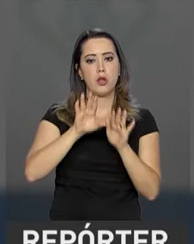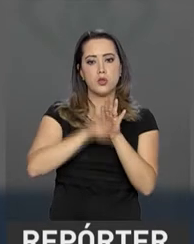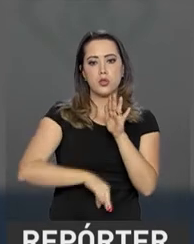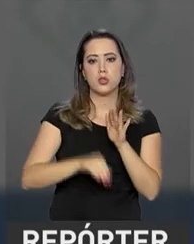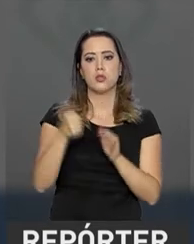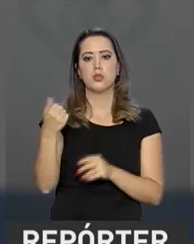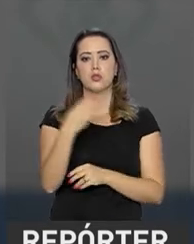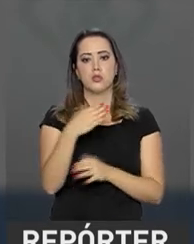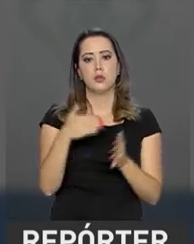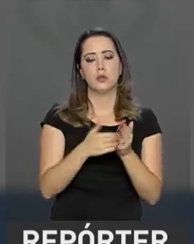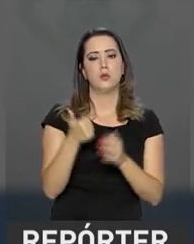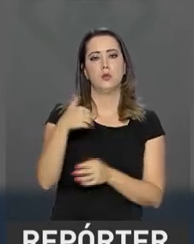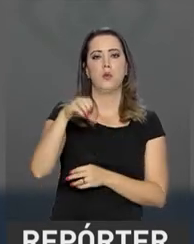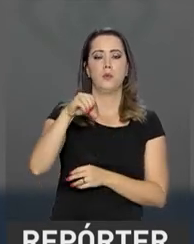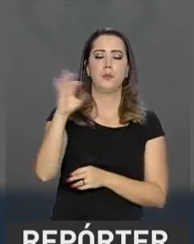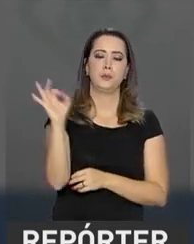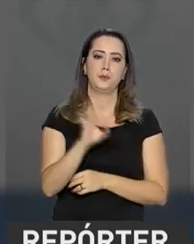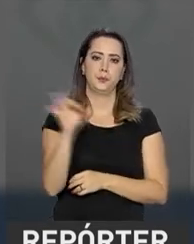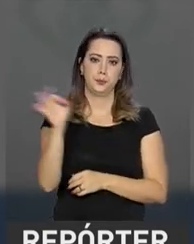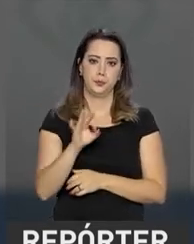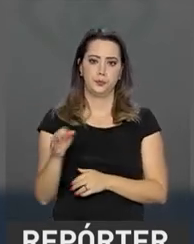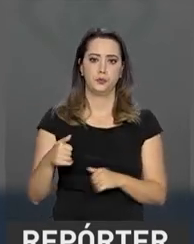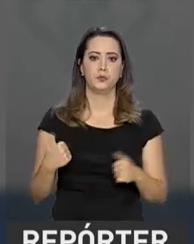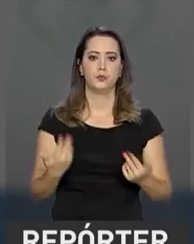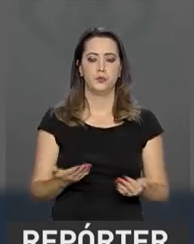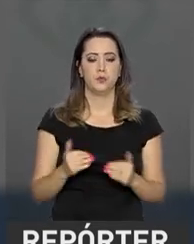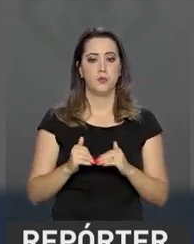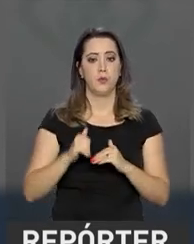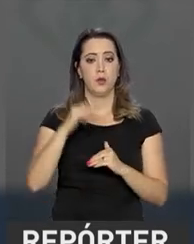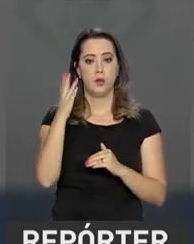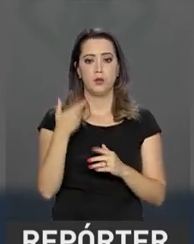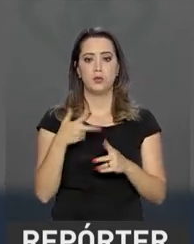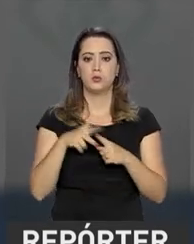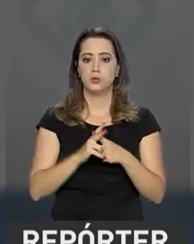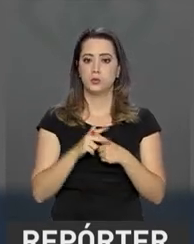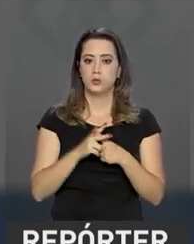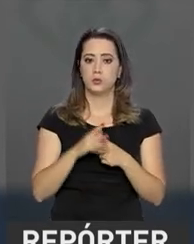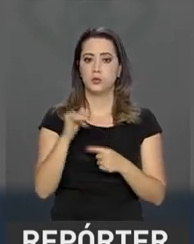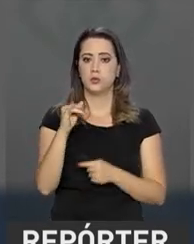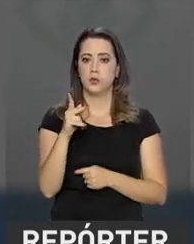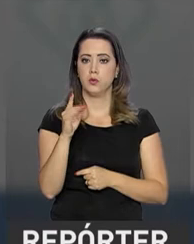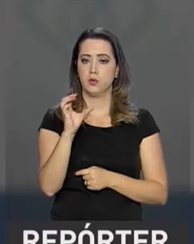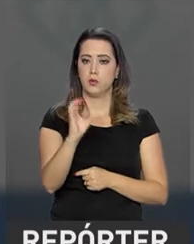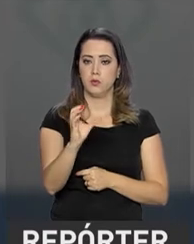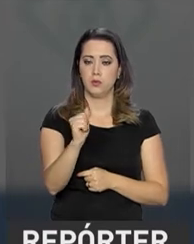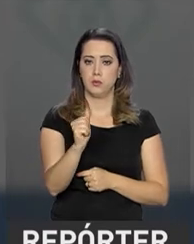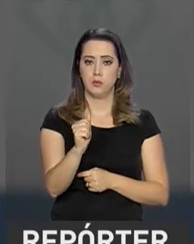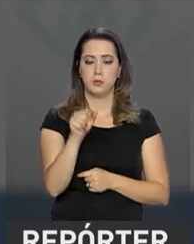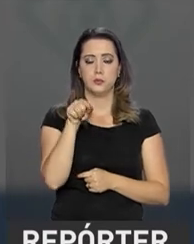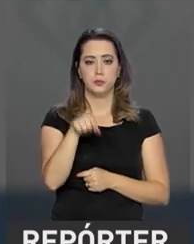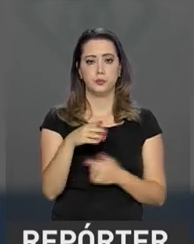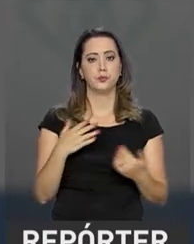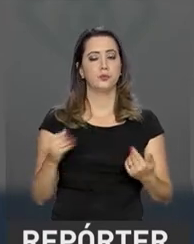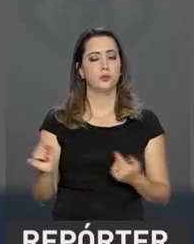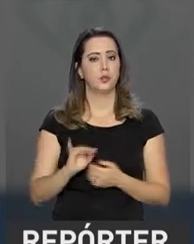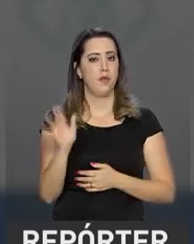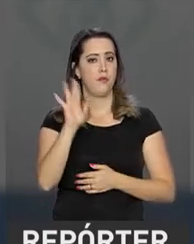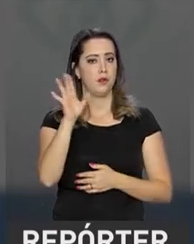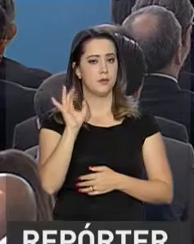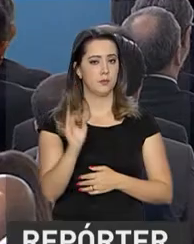cento no valor das indenizações as parcelas vão ser corrigidas pelo ipc a considerado o índice de inflação